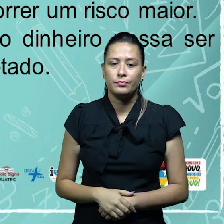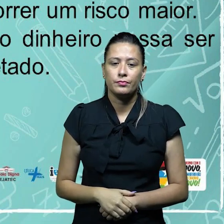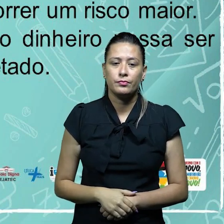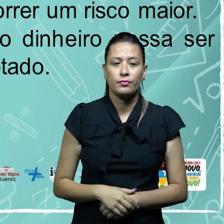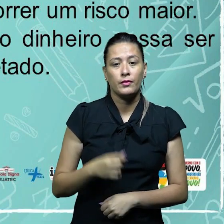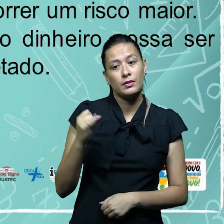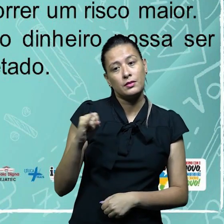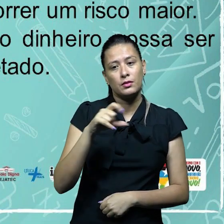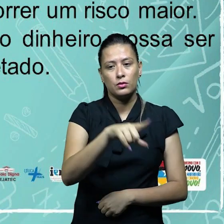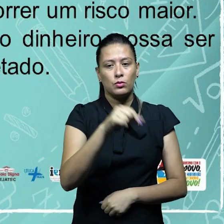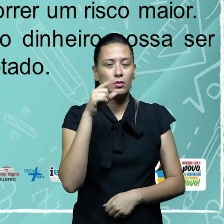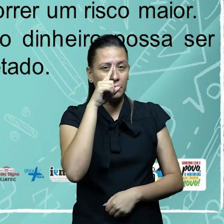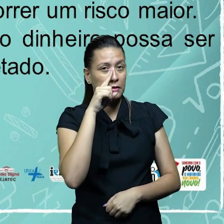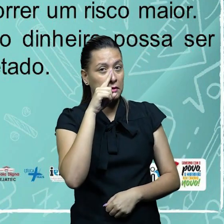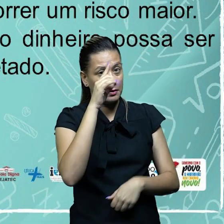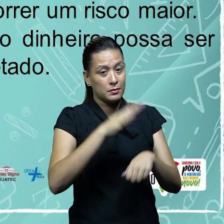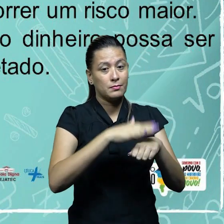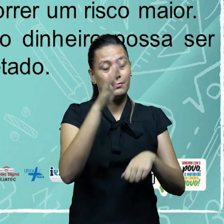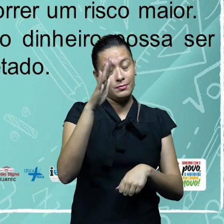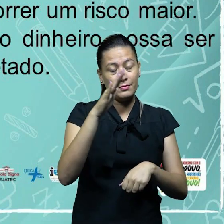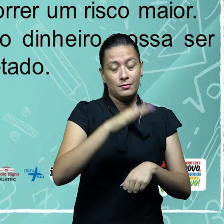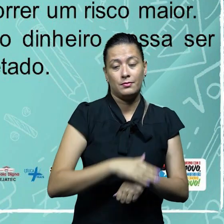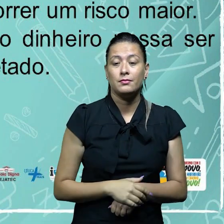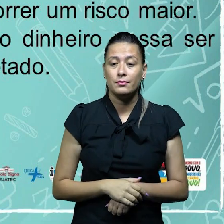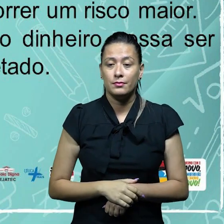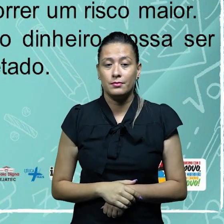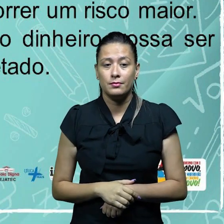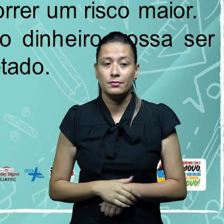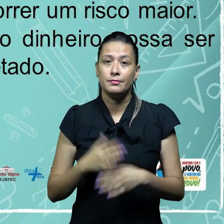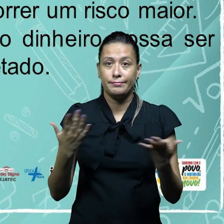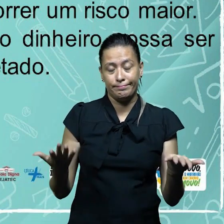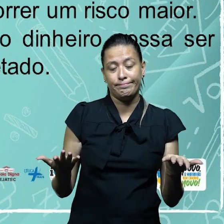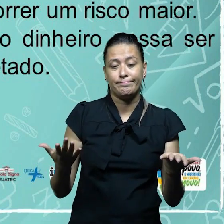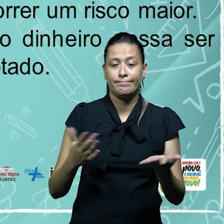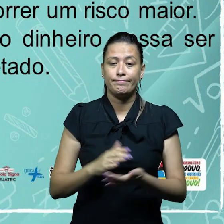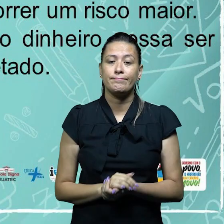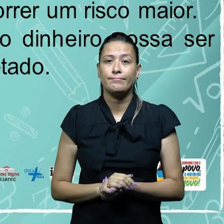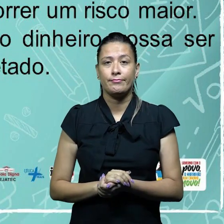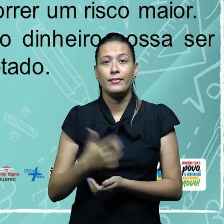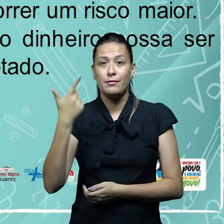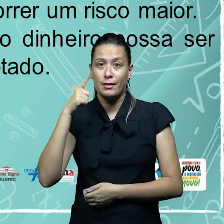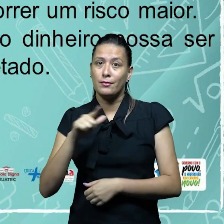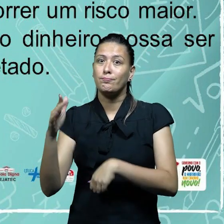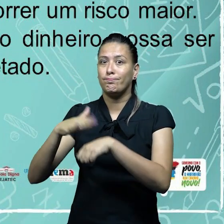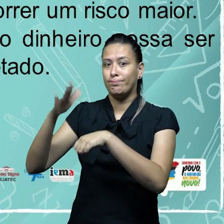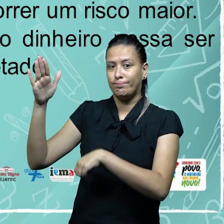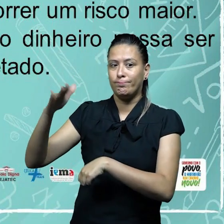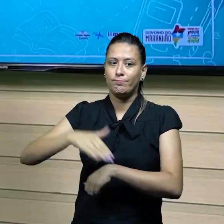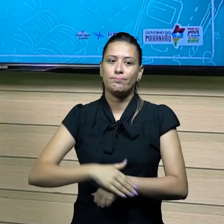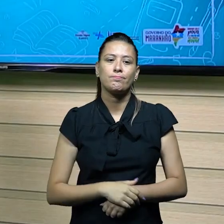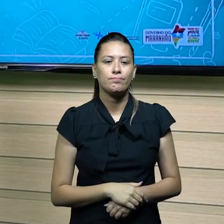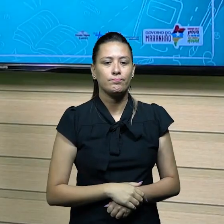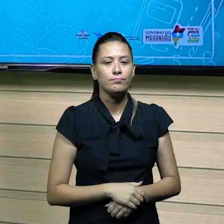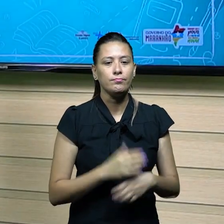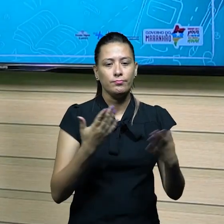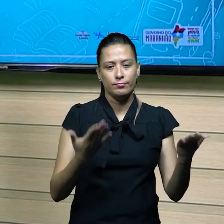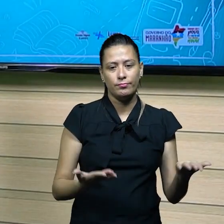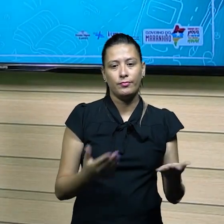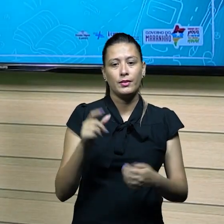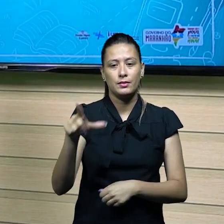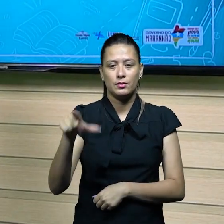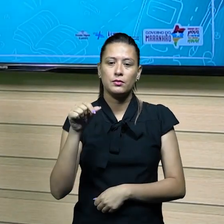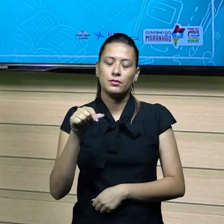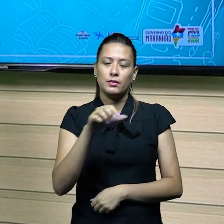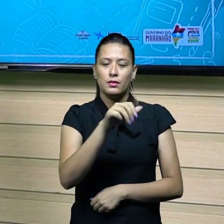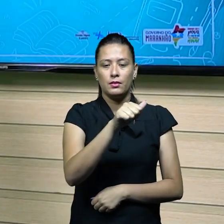mesmo modo, se eu escolher um ativo cujo dinheiro possa ser facilmente sacado, meu rendimento também será afetado. Ou seja, se eu consigo fazer esse